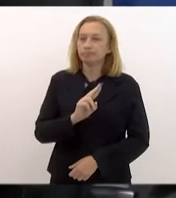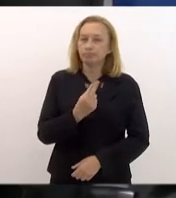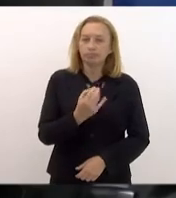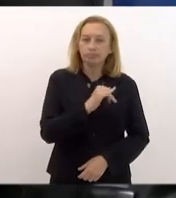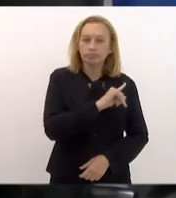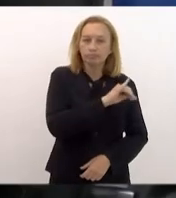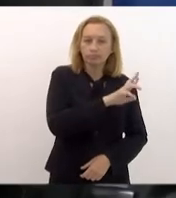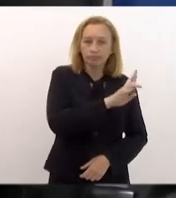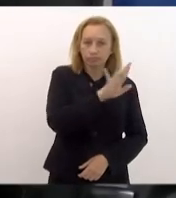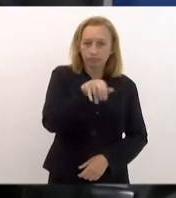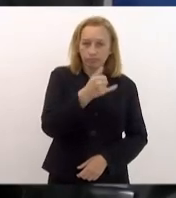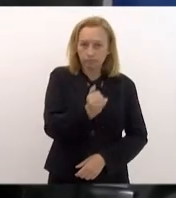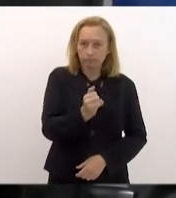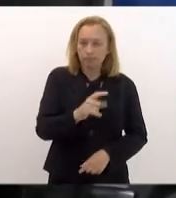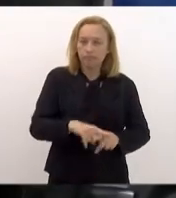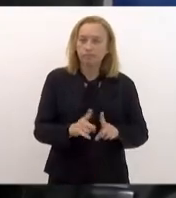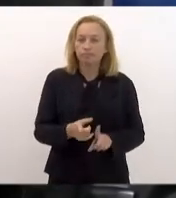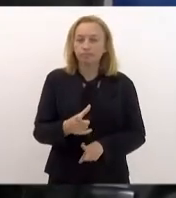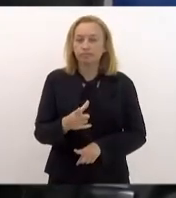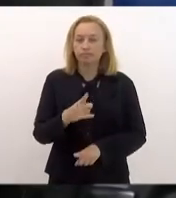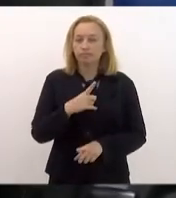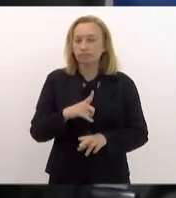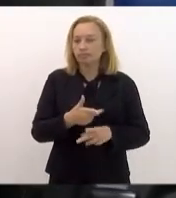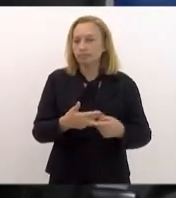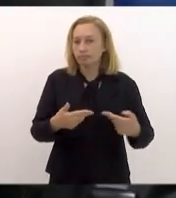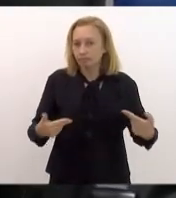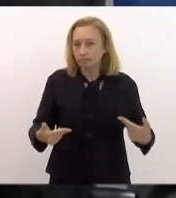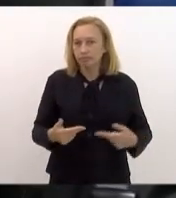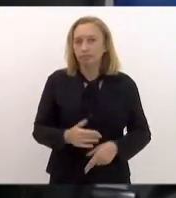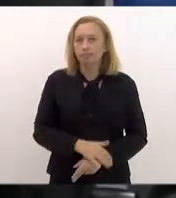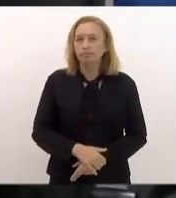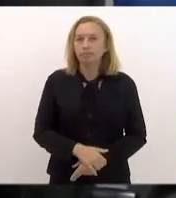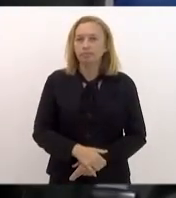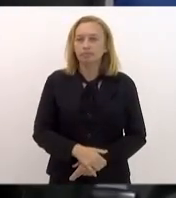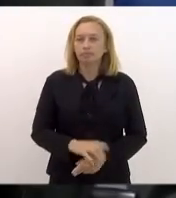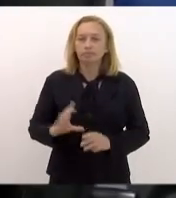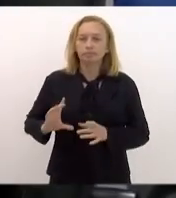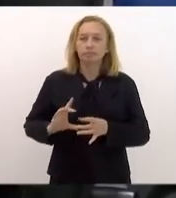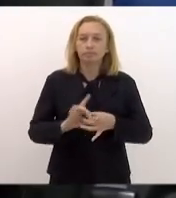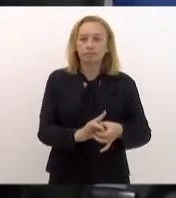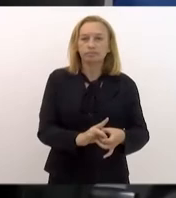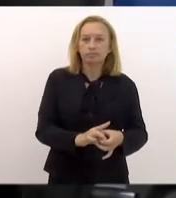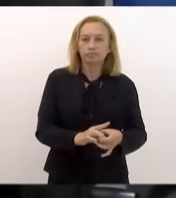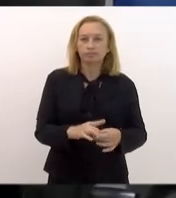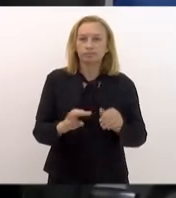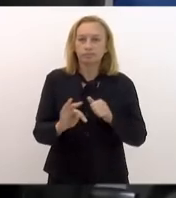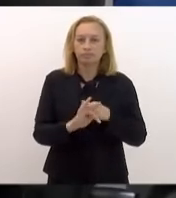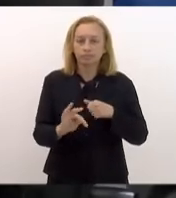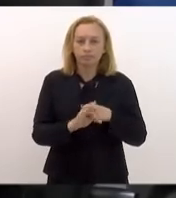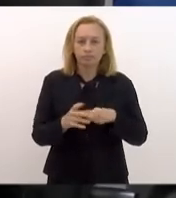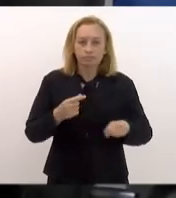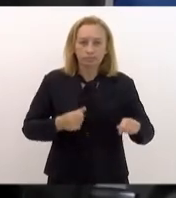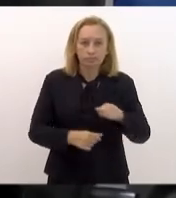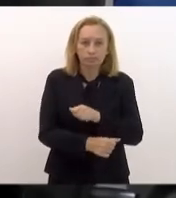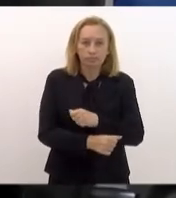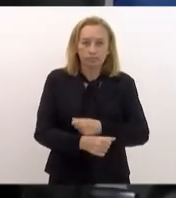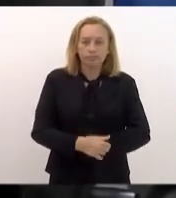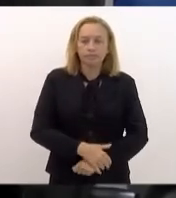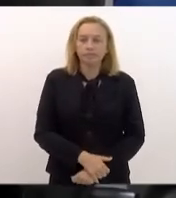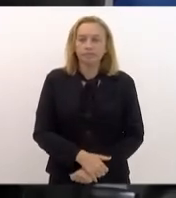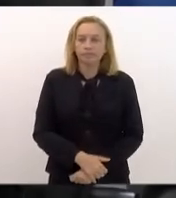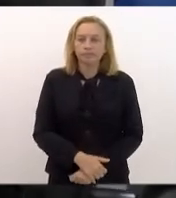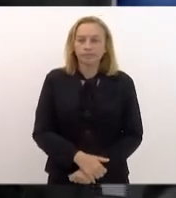Mais ainda, existem, são inúmeros, convênios de cooperação técnica e financeira entre os entes federativos,